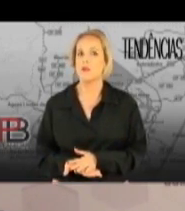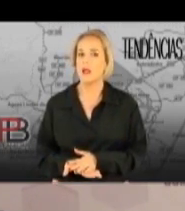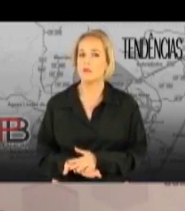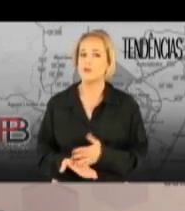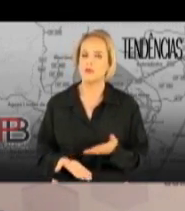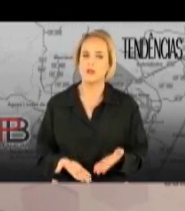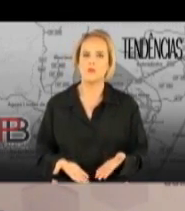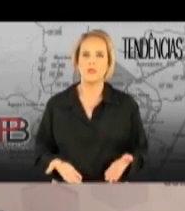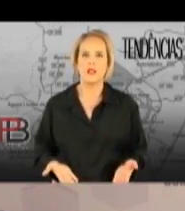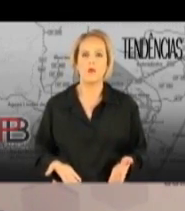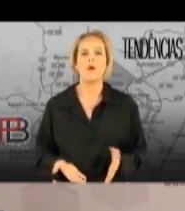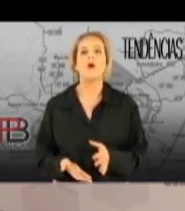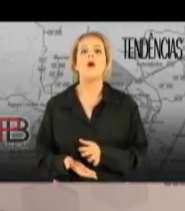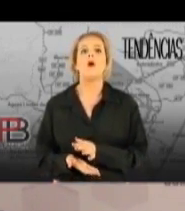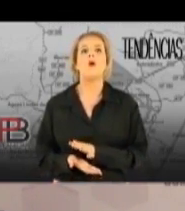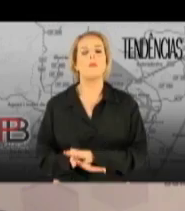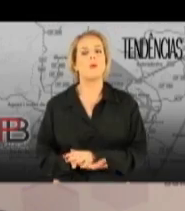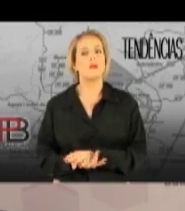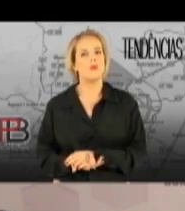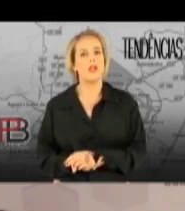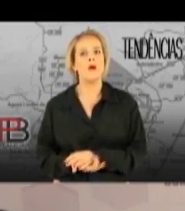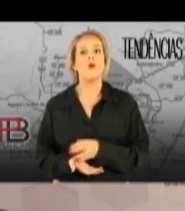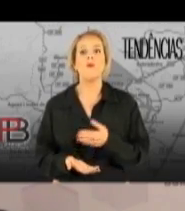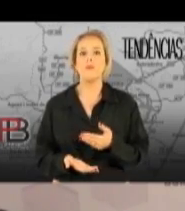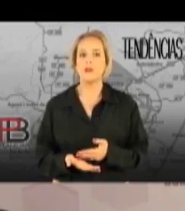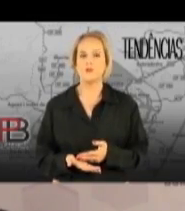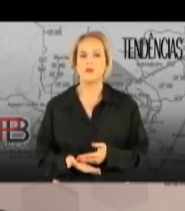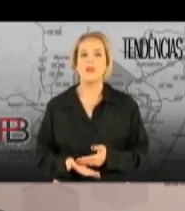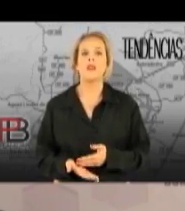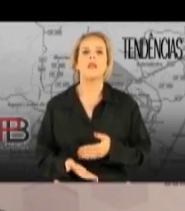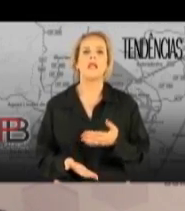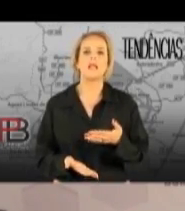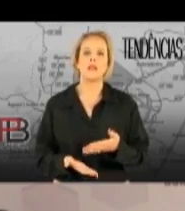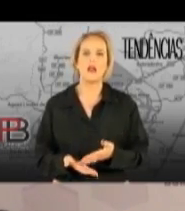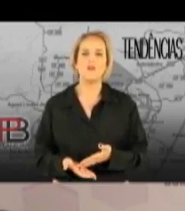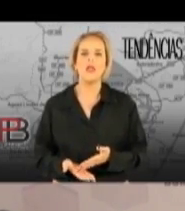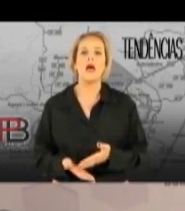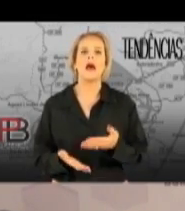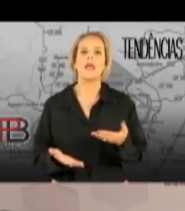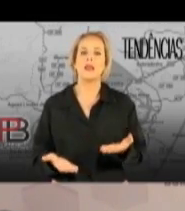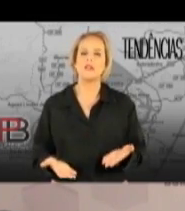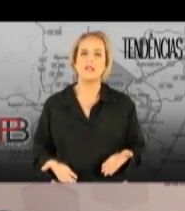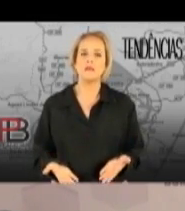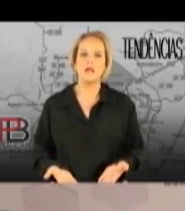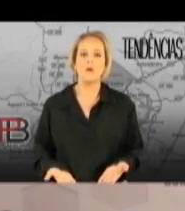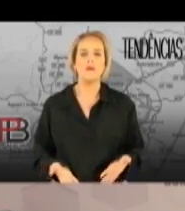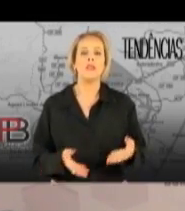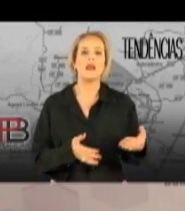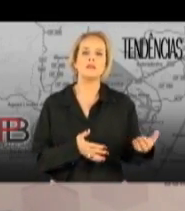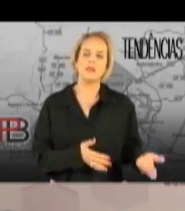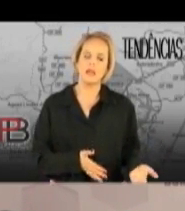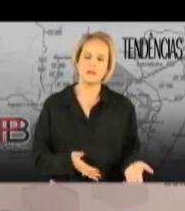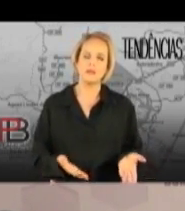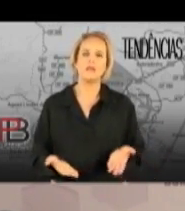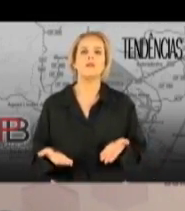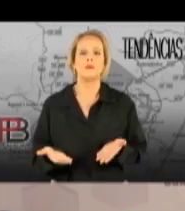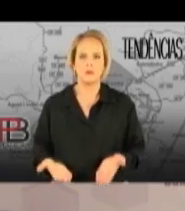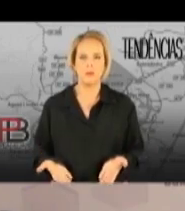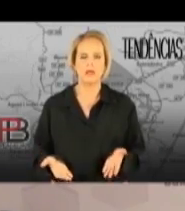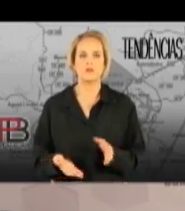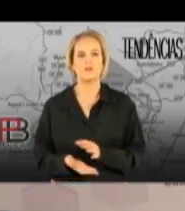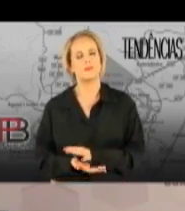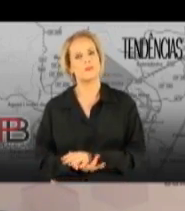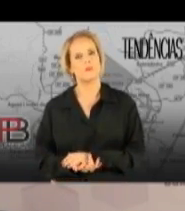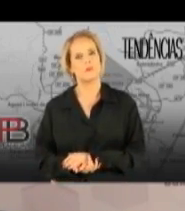Regional Eleitoral do Distrito Federal, Romão Oliveira, ofício, em que relatava a realização e a ciência